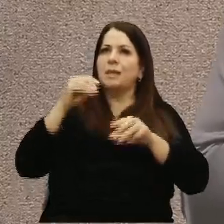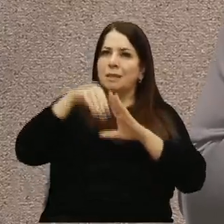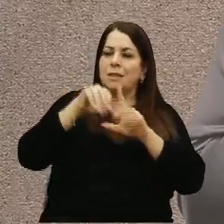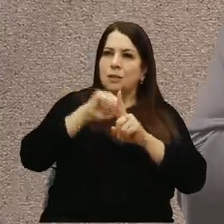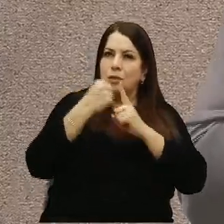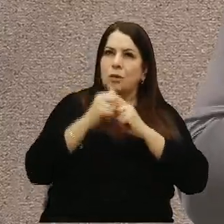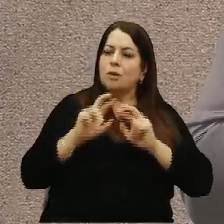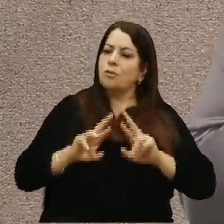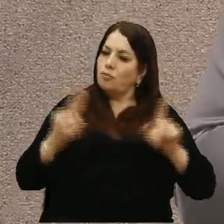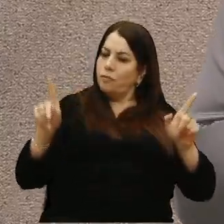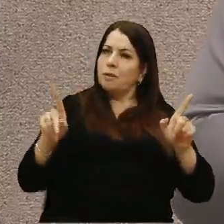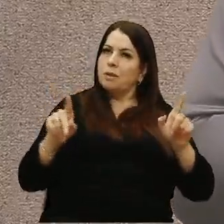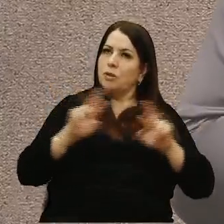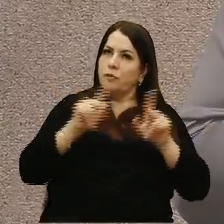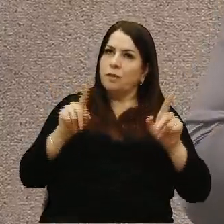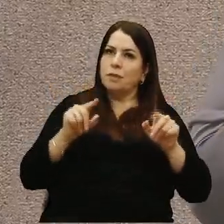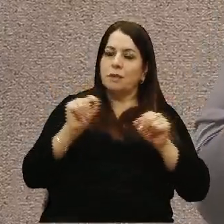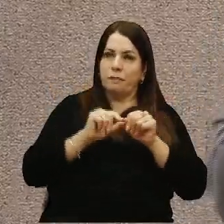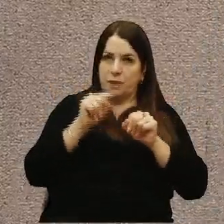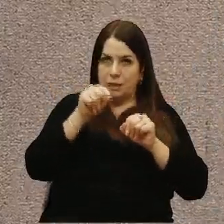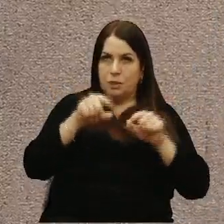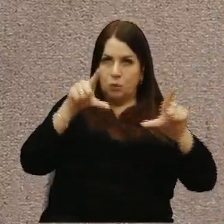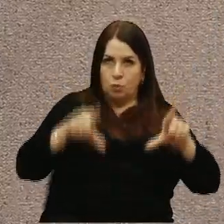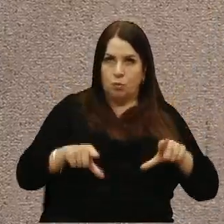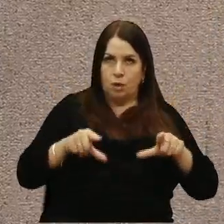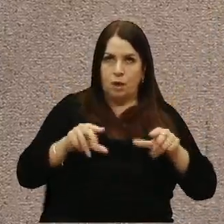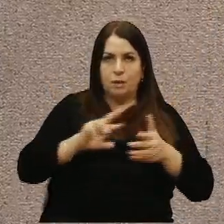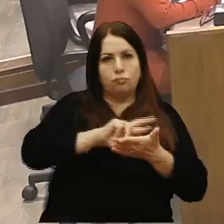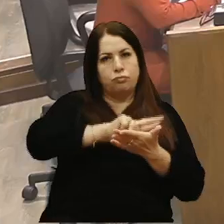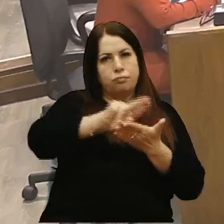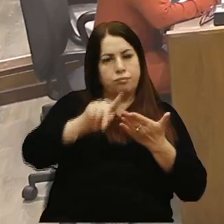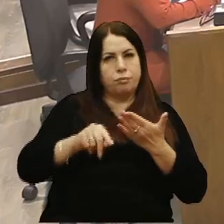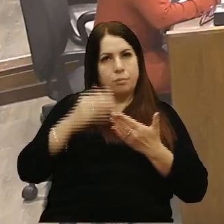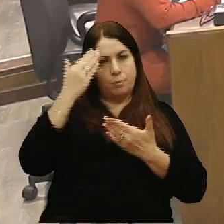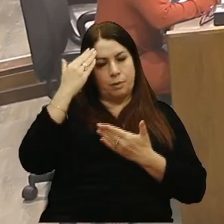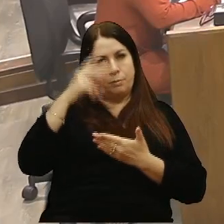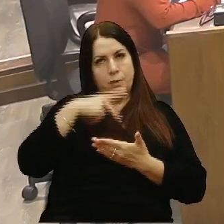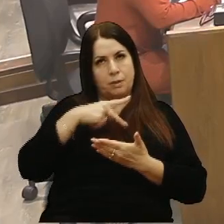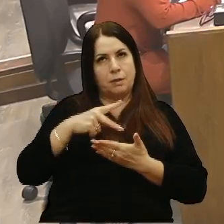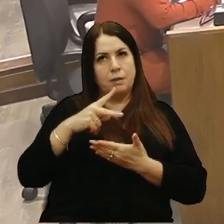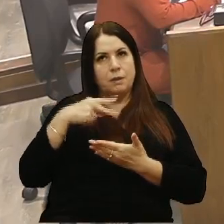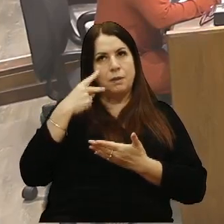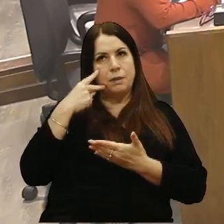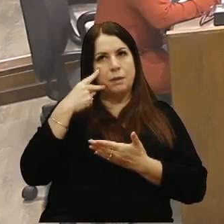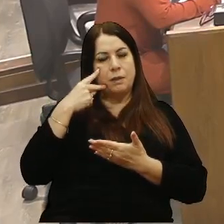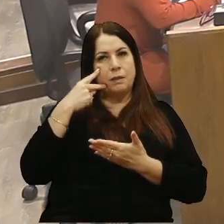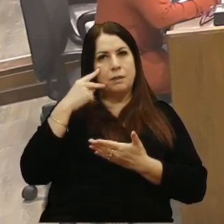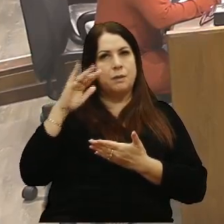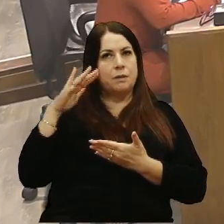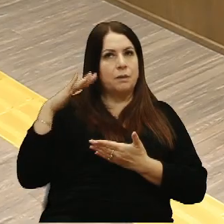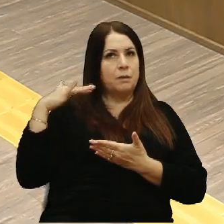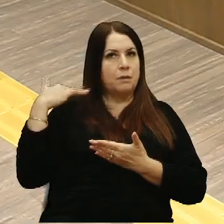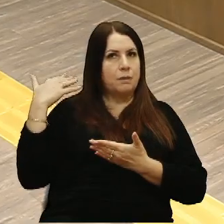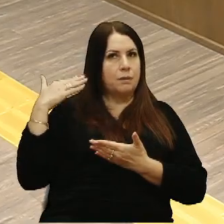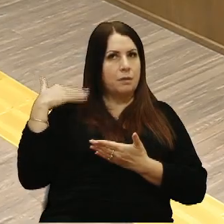as diferenças. A diferença que faz com que esse lugar seja plural. Obrigado, presidente. O Passo Trabalhos, a vereadora Andressa Marques, segunda vice-presidente.